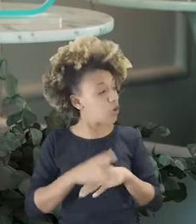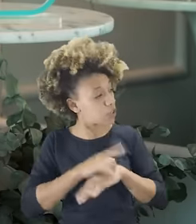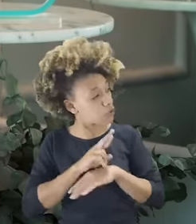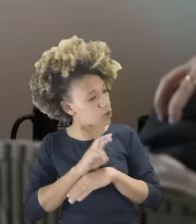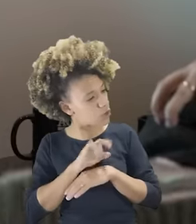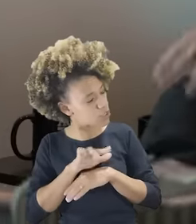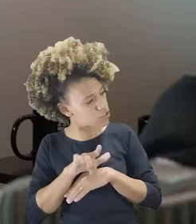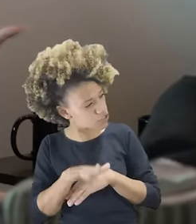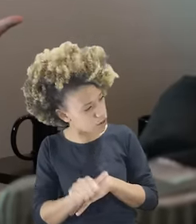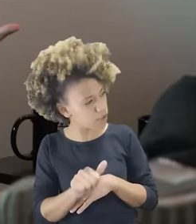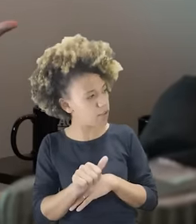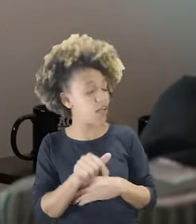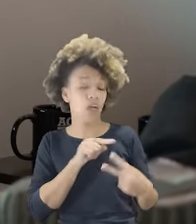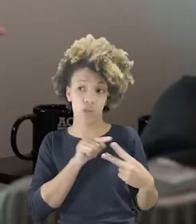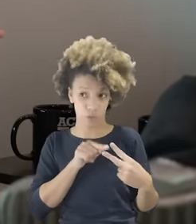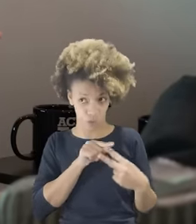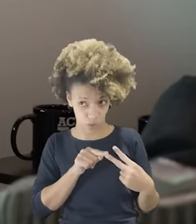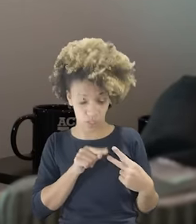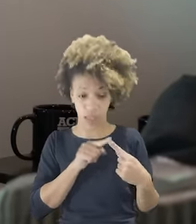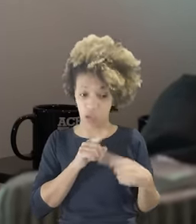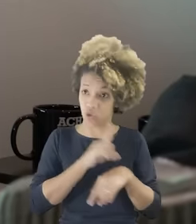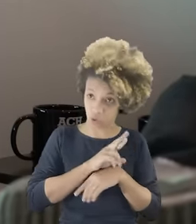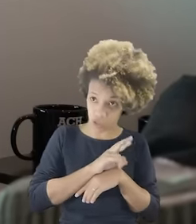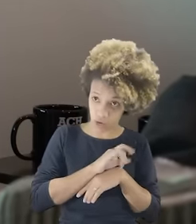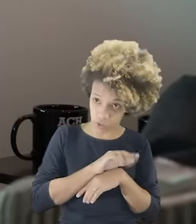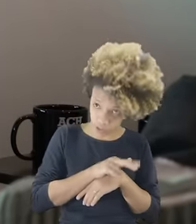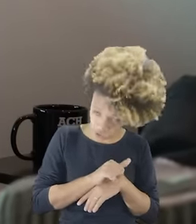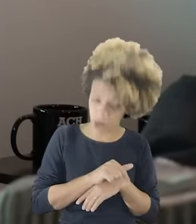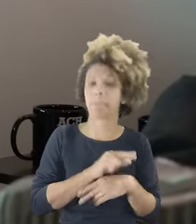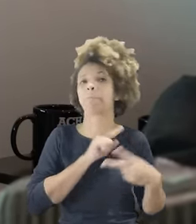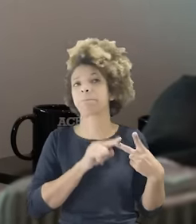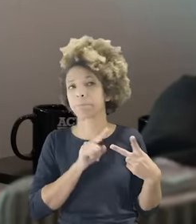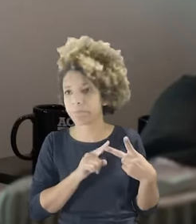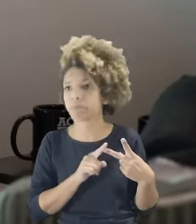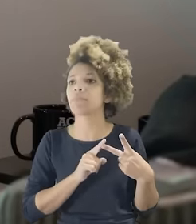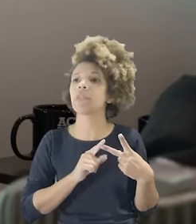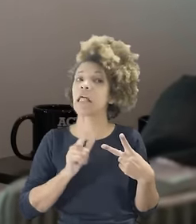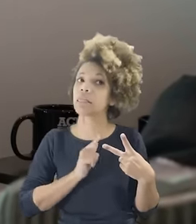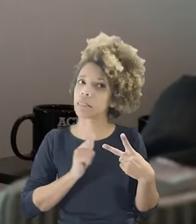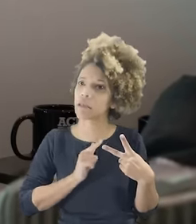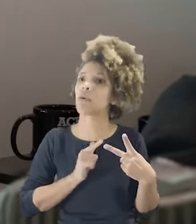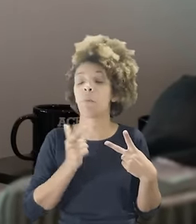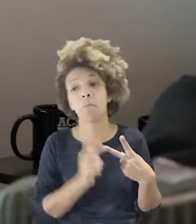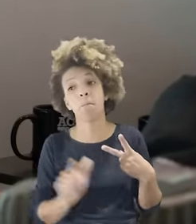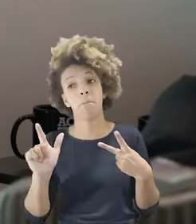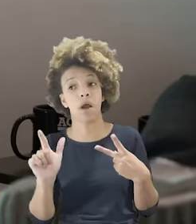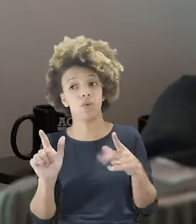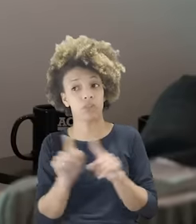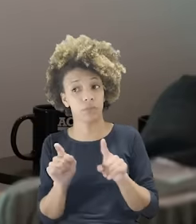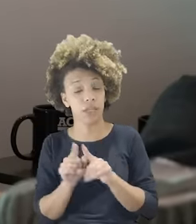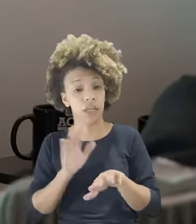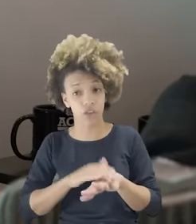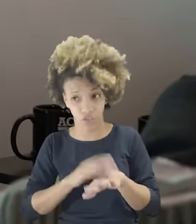show da doutora Rosângela é eu tenho dois espetáculos da doutora rosângelante de luz aí ela tem um sub- não é uma outra